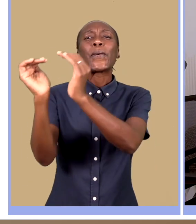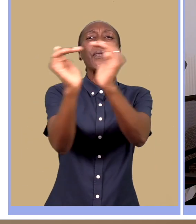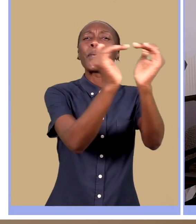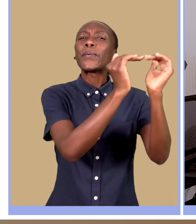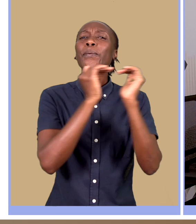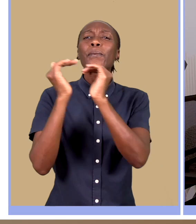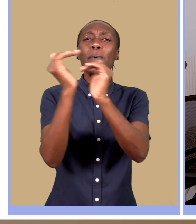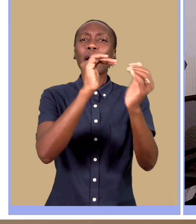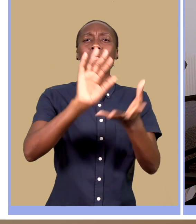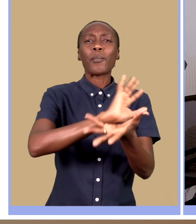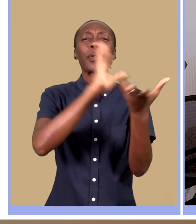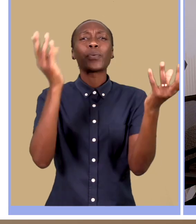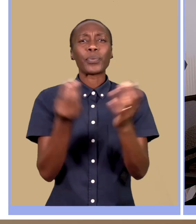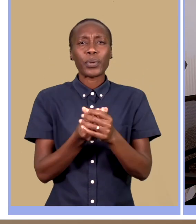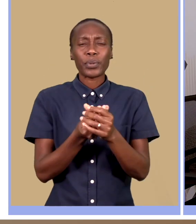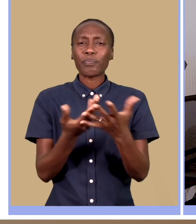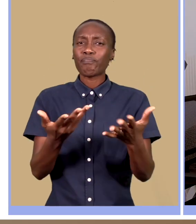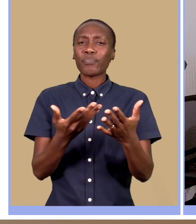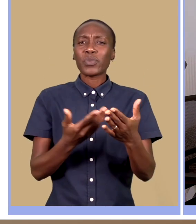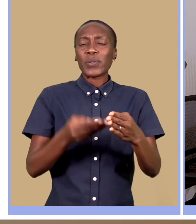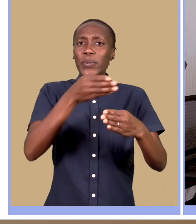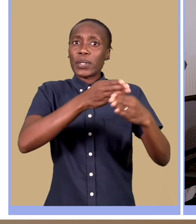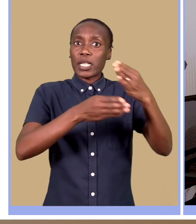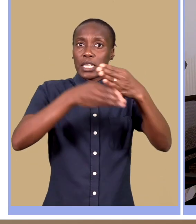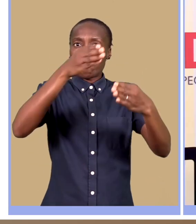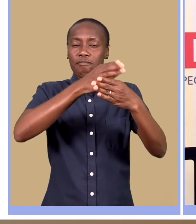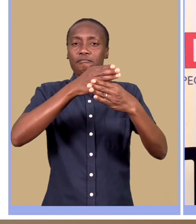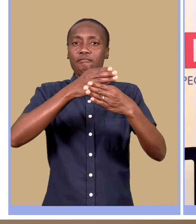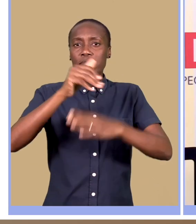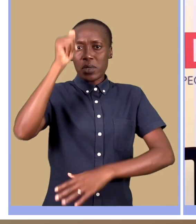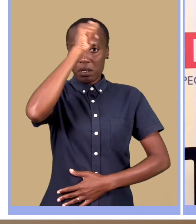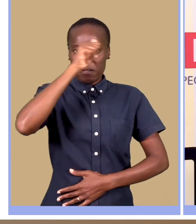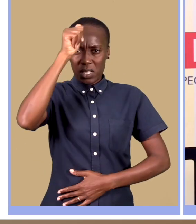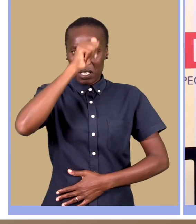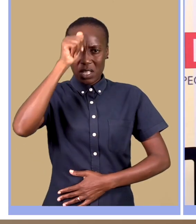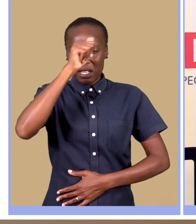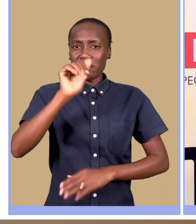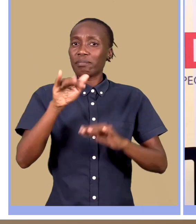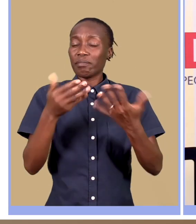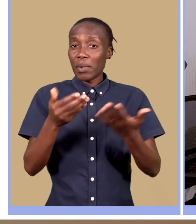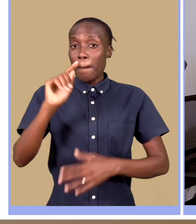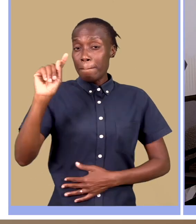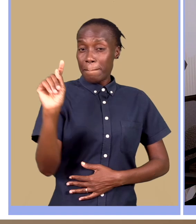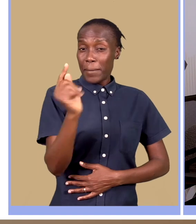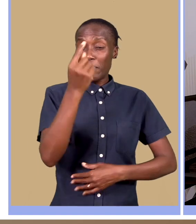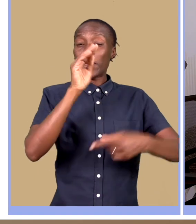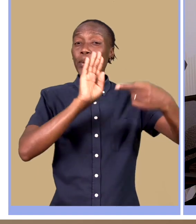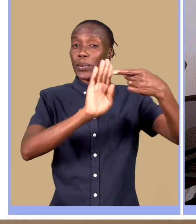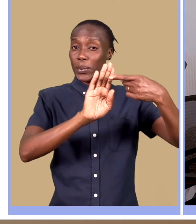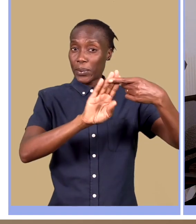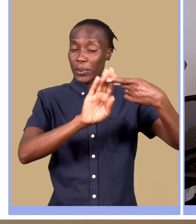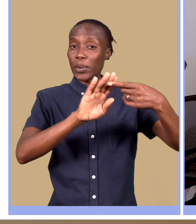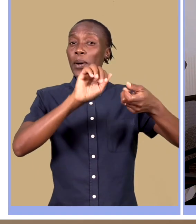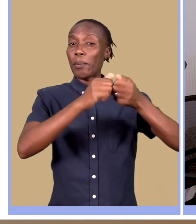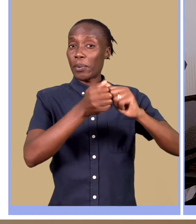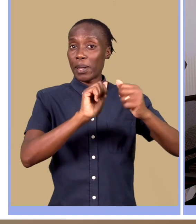é? Portanto, de todos as infraestruturas acadêmicas. Portanto, esse acho que é um primeiro problema, uma primeira